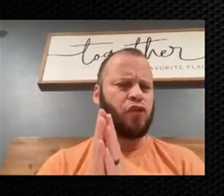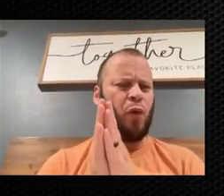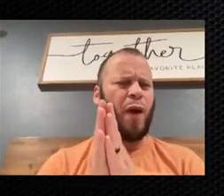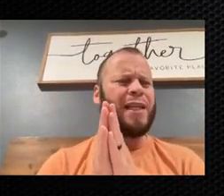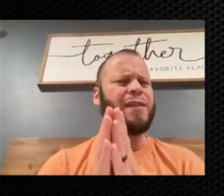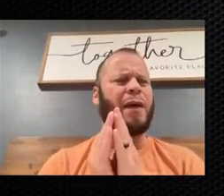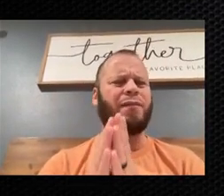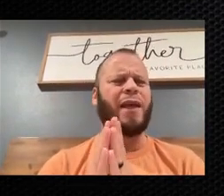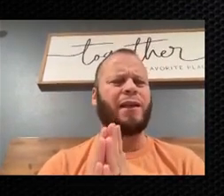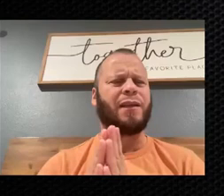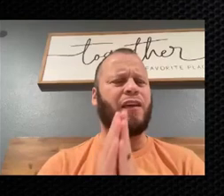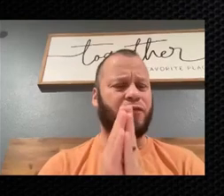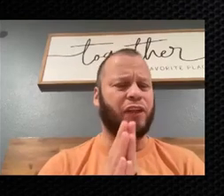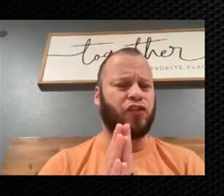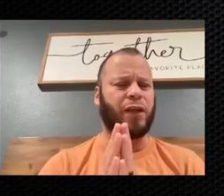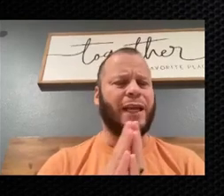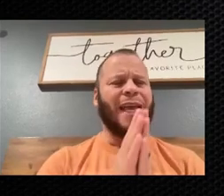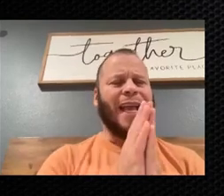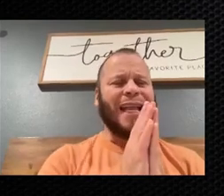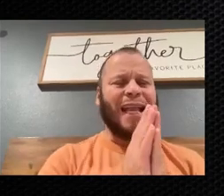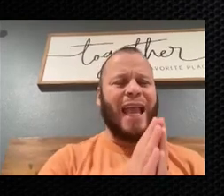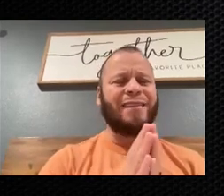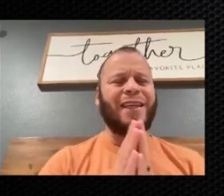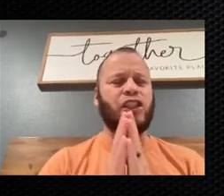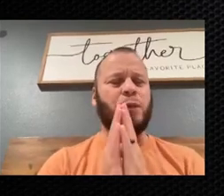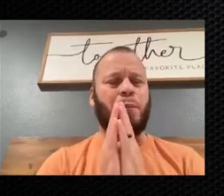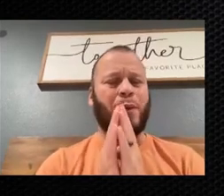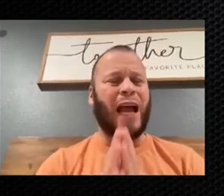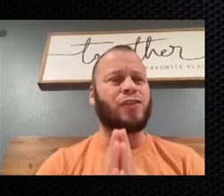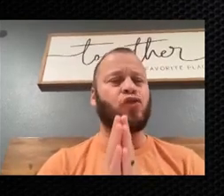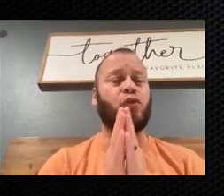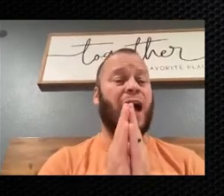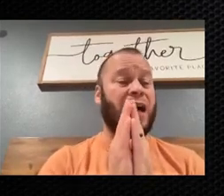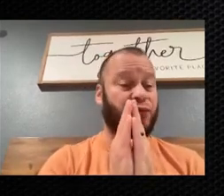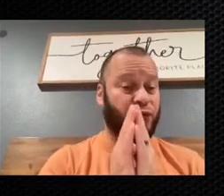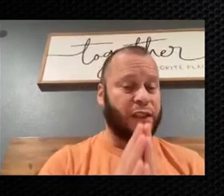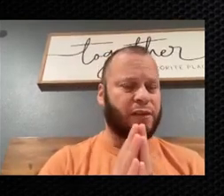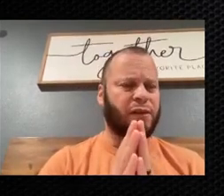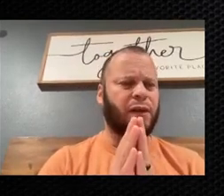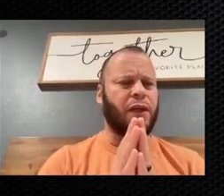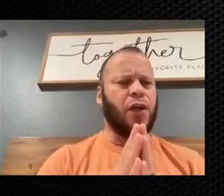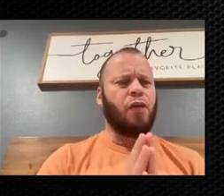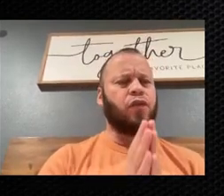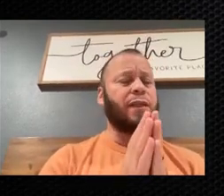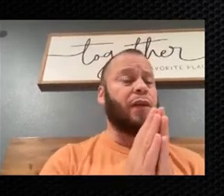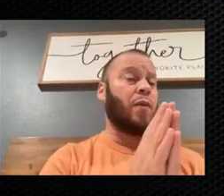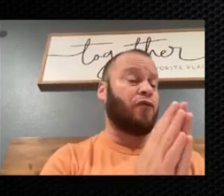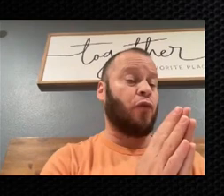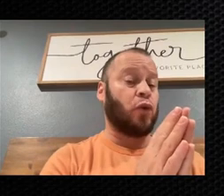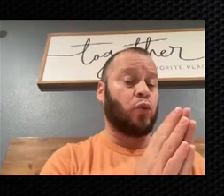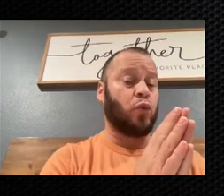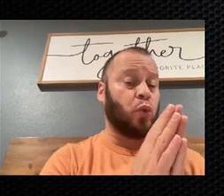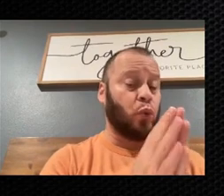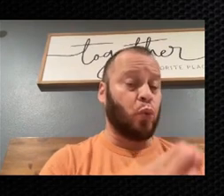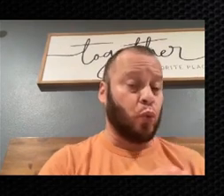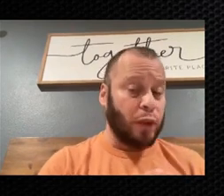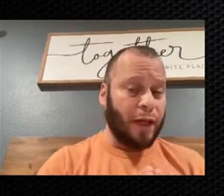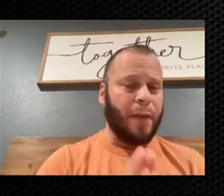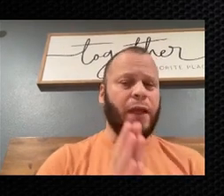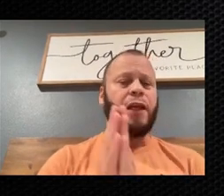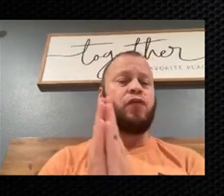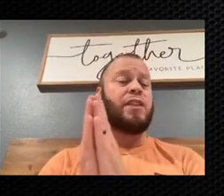importante olha essa matéria aqui da Veja queda de braço à vista Você tem uma foto do